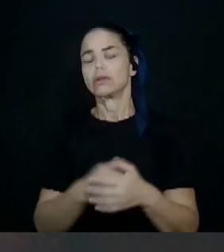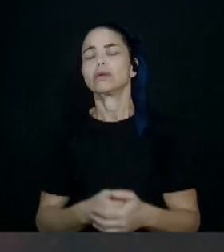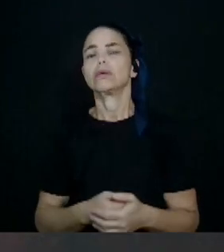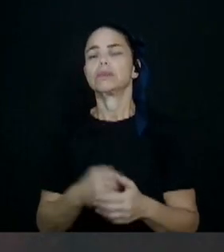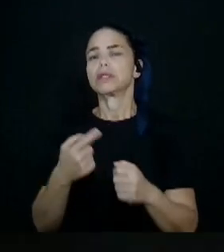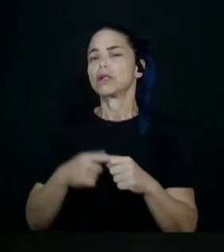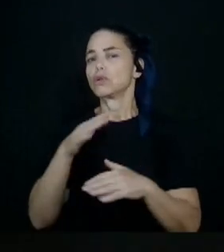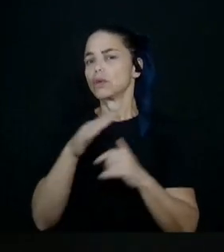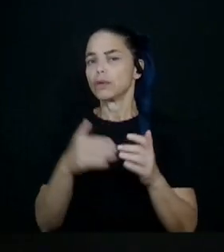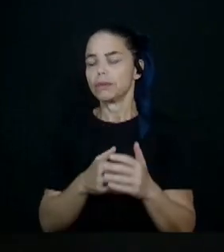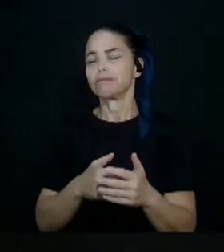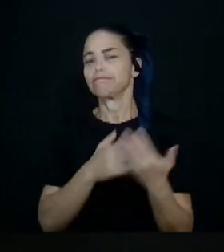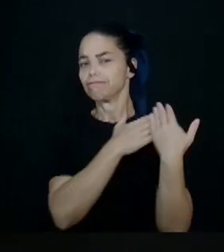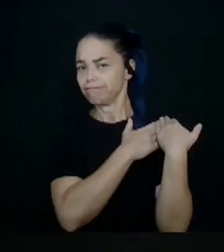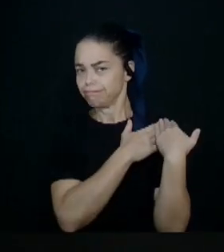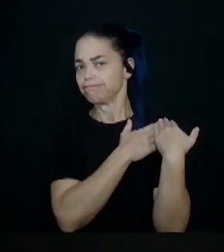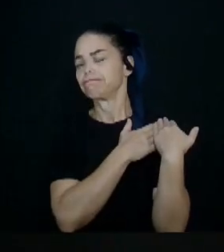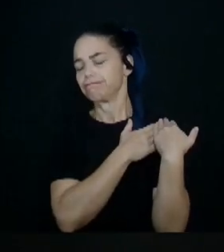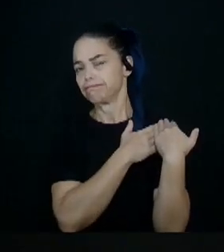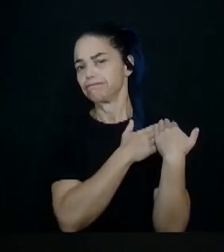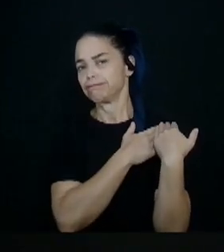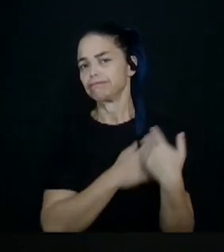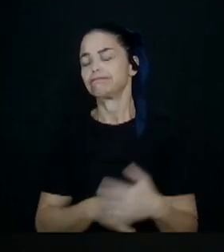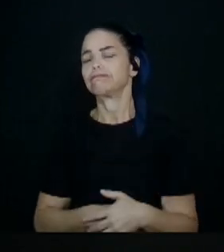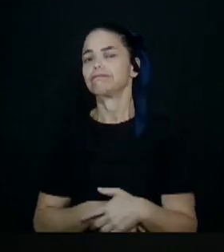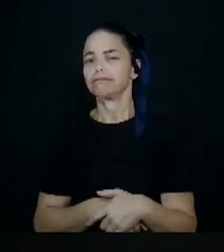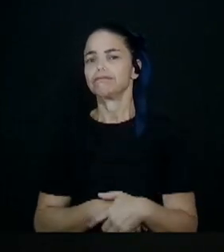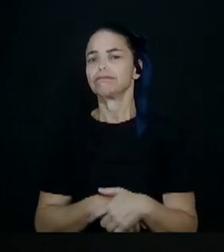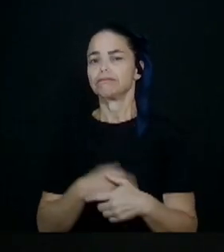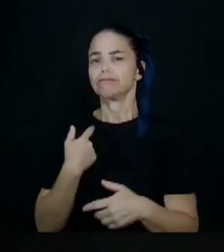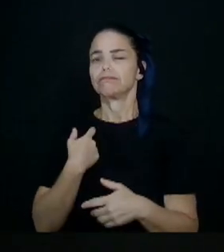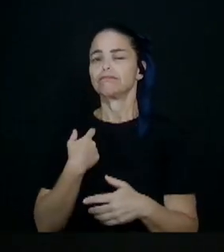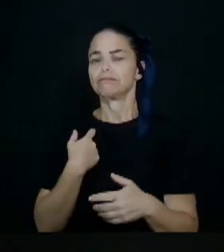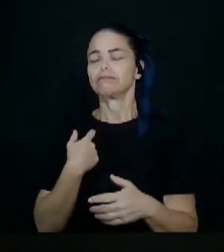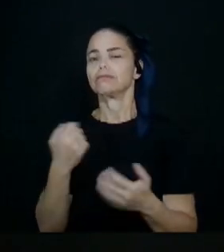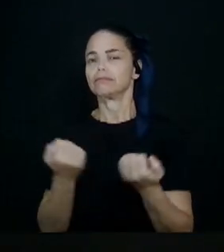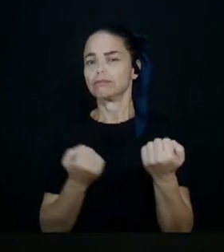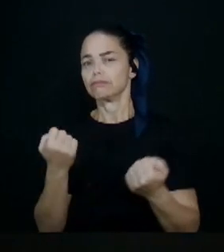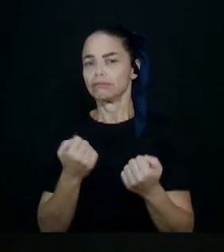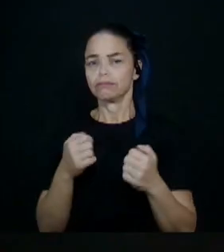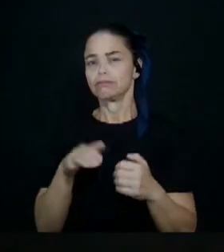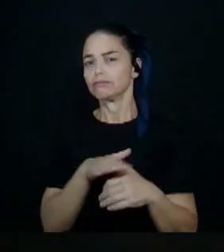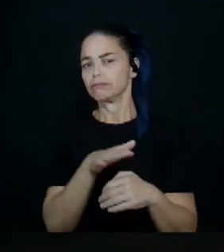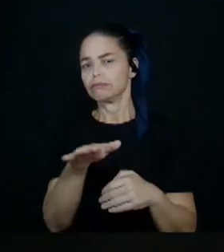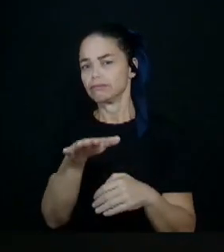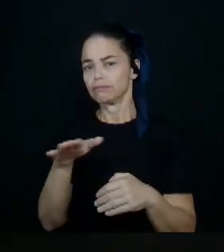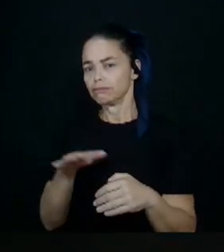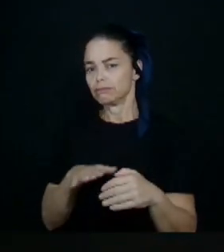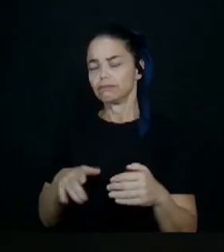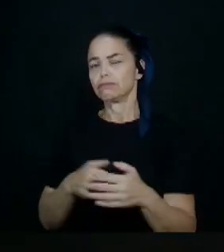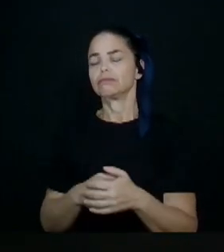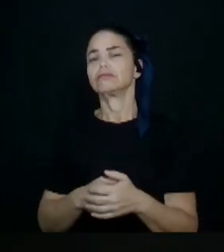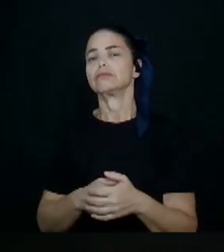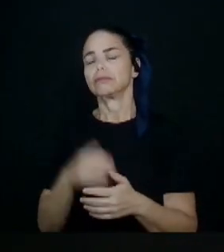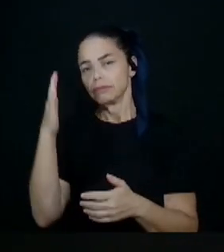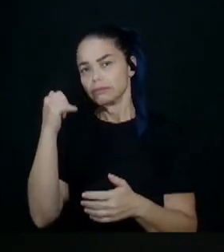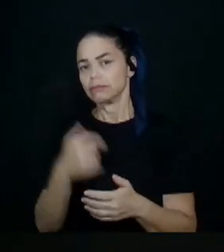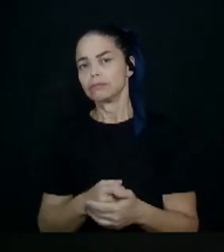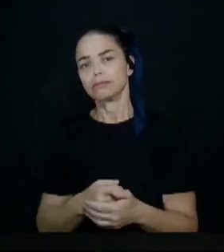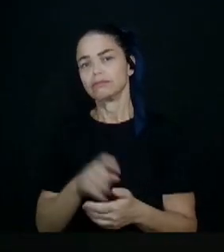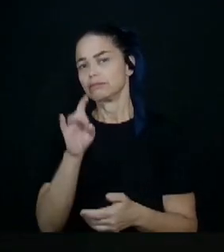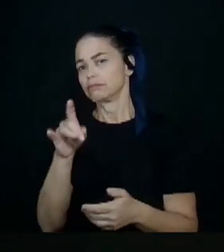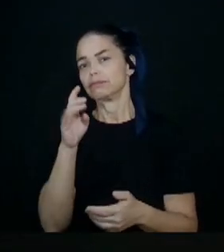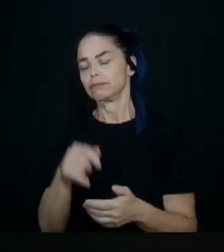é uma responsabilidade, na verdade, muito grande você colocar um carro na rua, você tirar o seu carro da garagem. Você Sim. precisa saber que não é só você